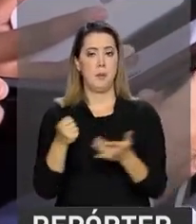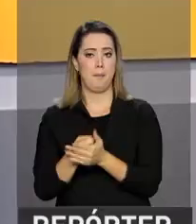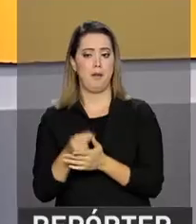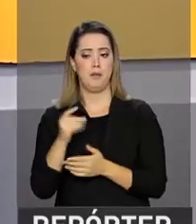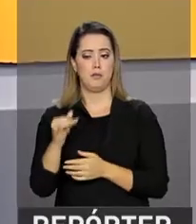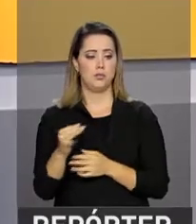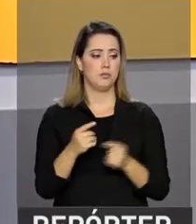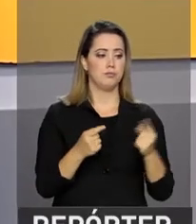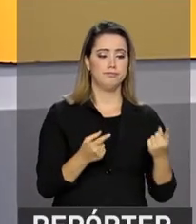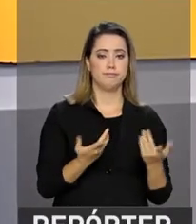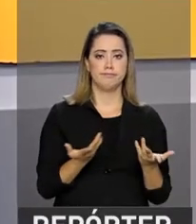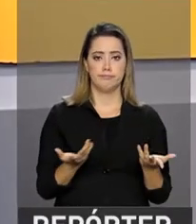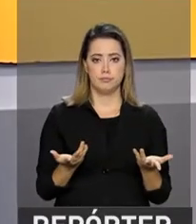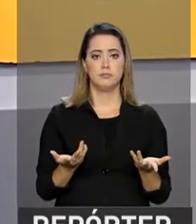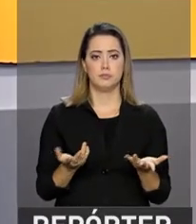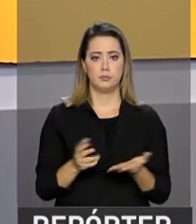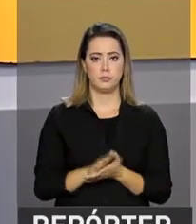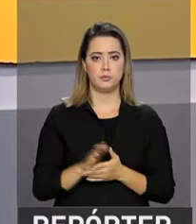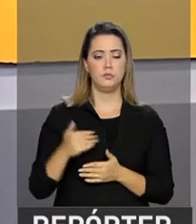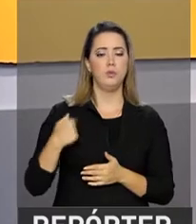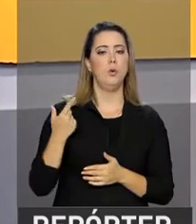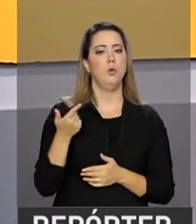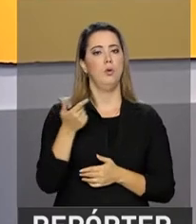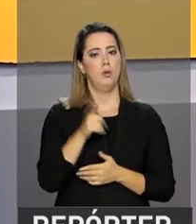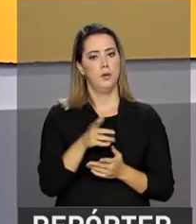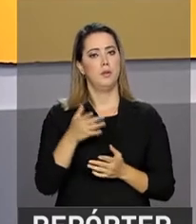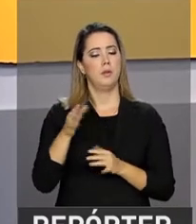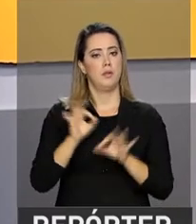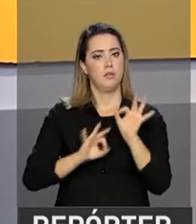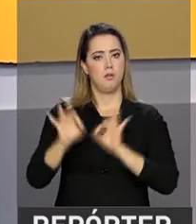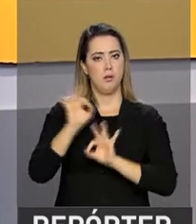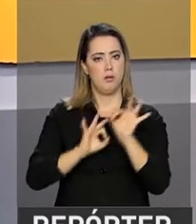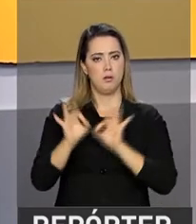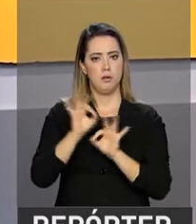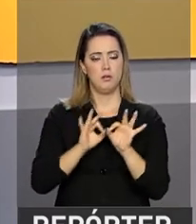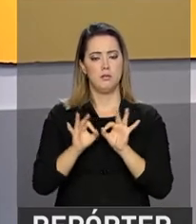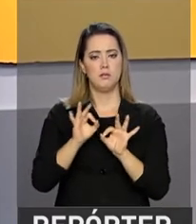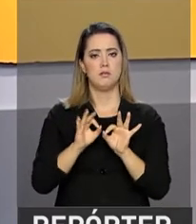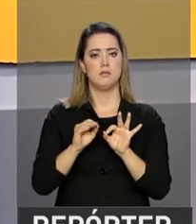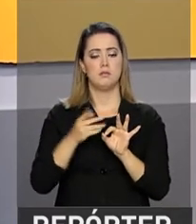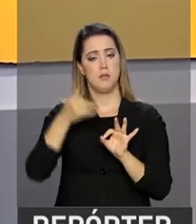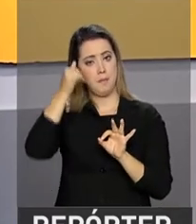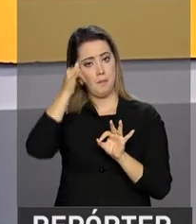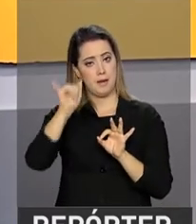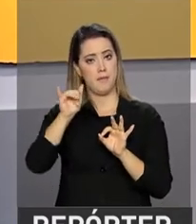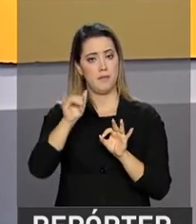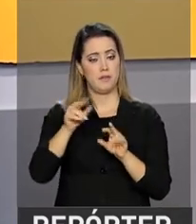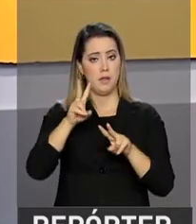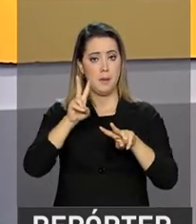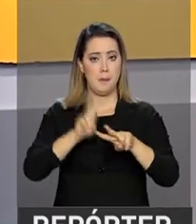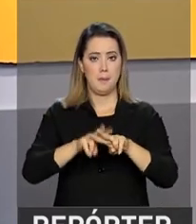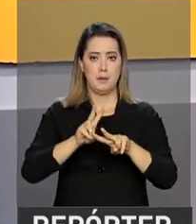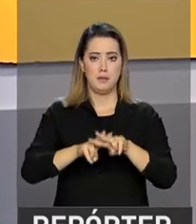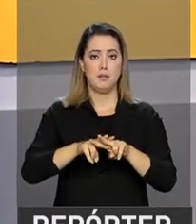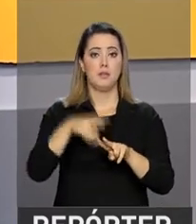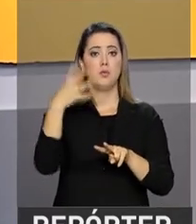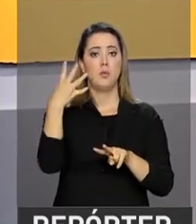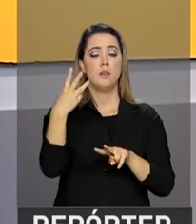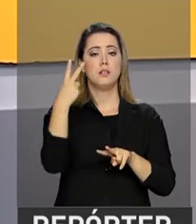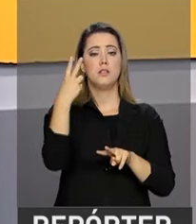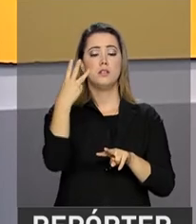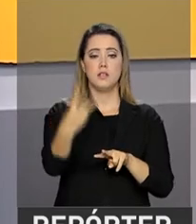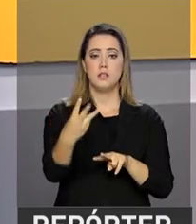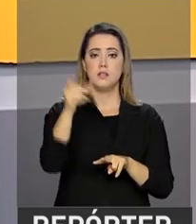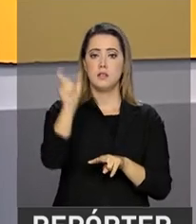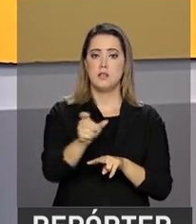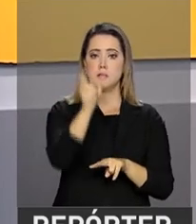dia. Mais um movimento contra o crime organizado no Rio de Janeiro prendeu 43 pessoas. A